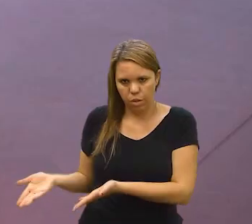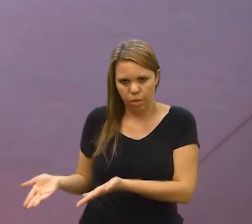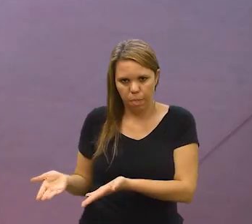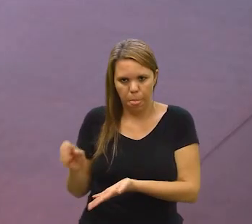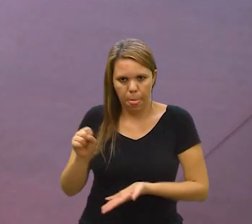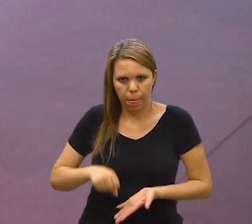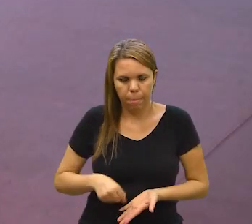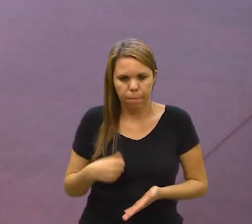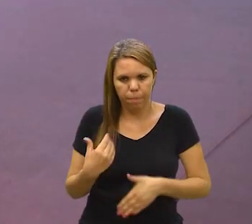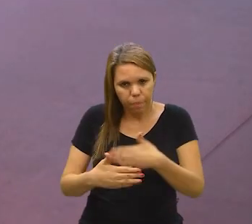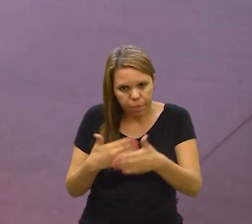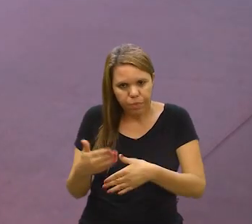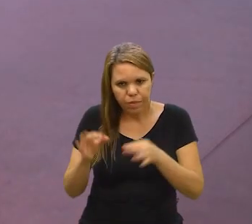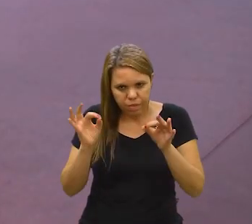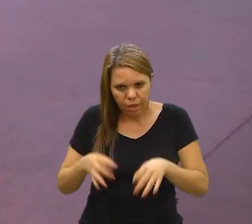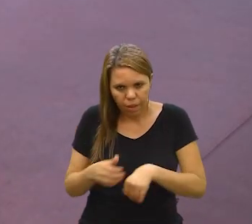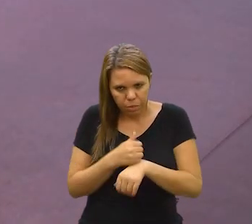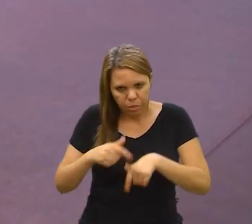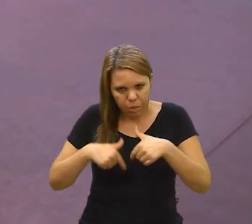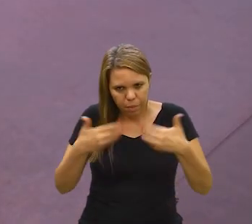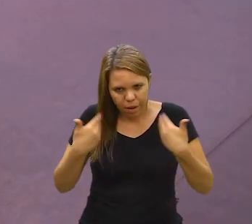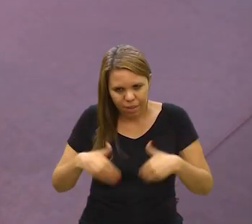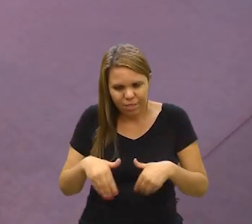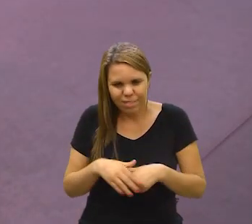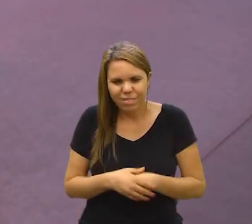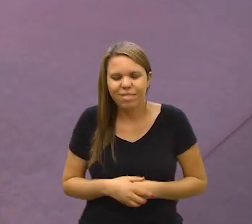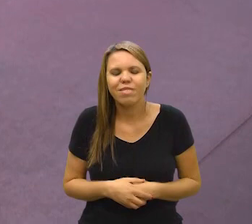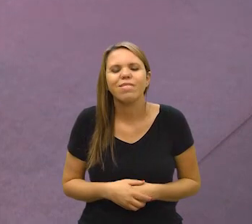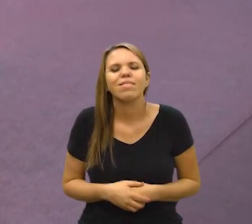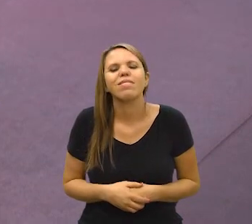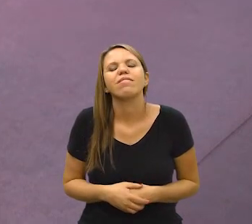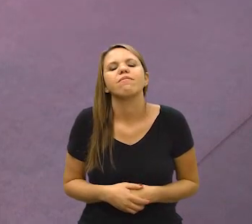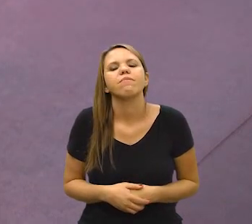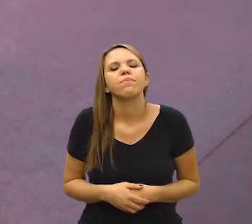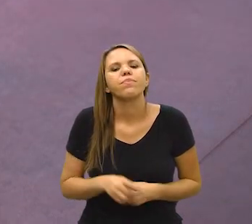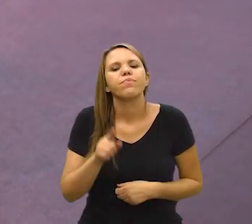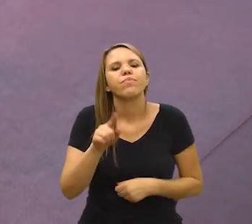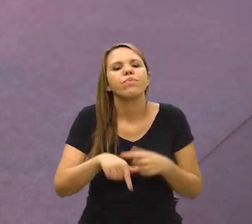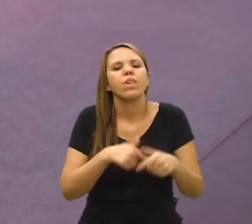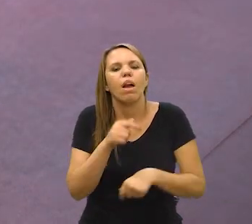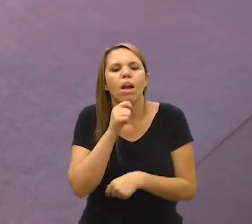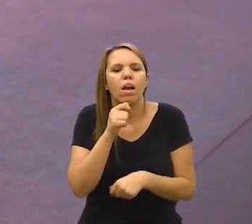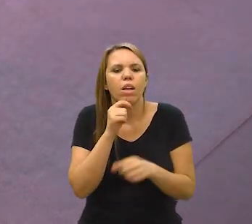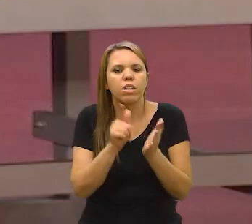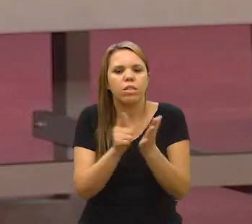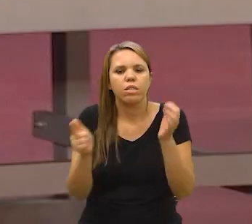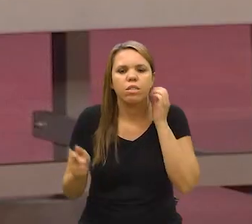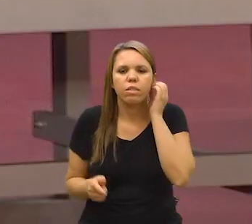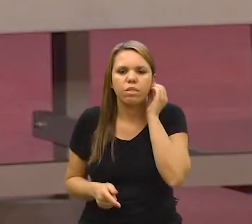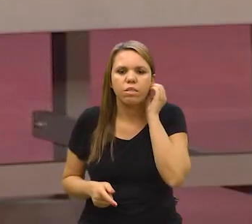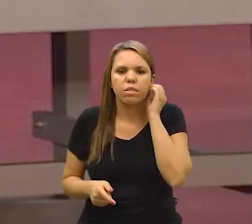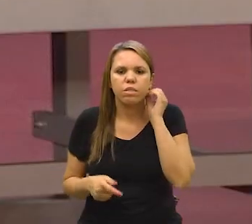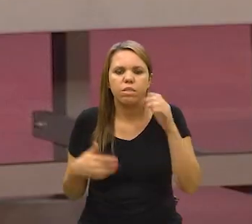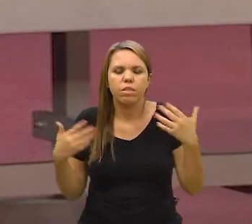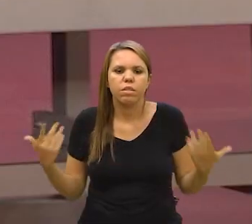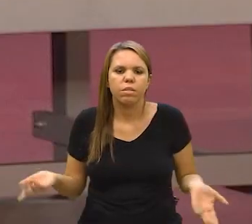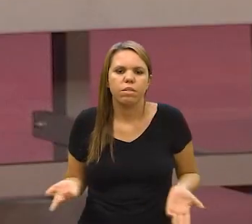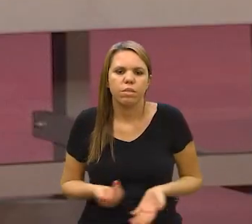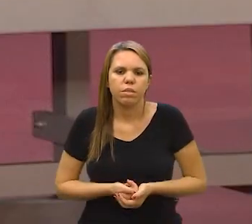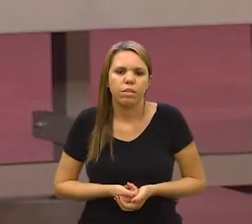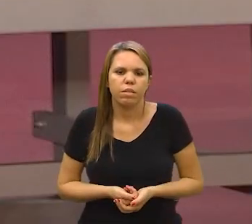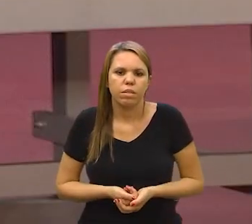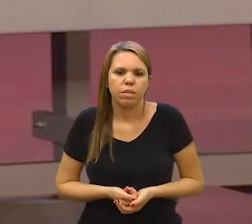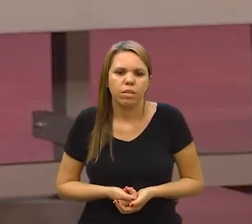bem, muito bem. Estamos indo por um bom caminho. Com certeza, tá muito bem comandado. E você exerce a profissão de jornalista? Então,